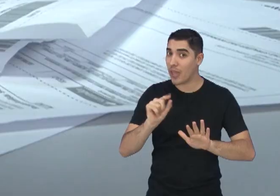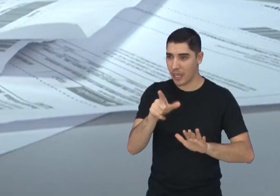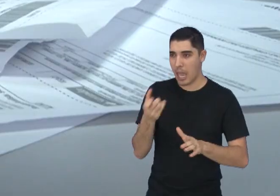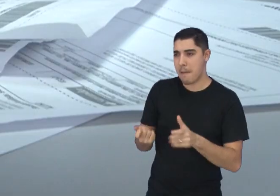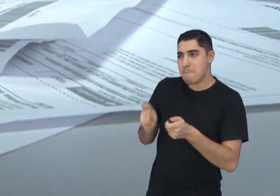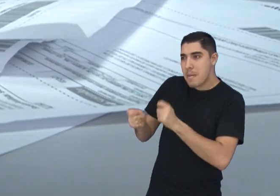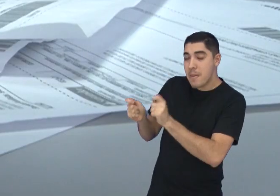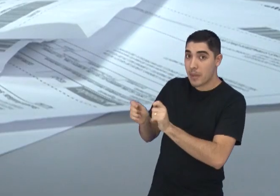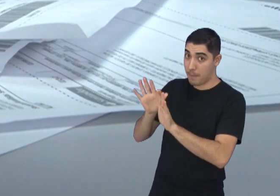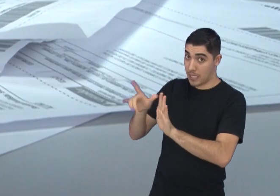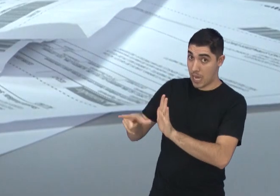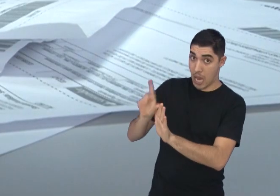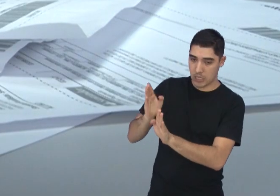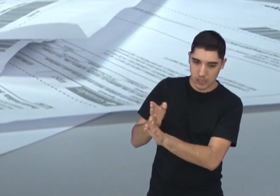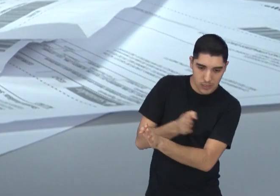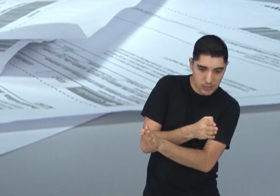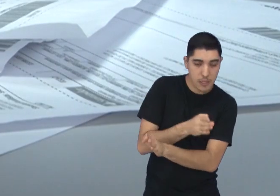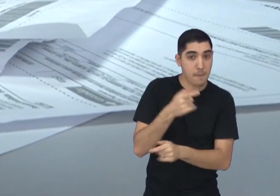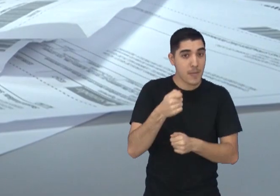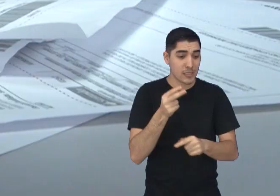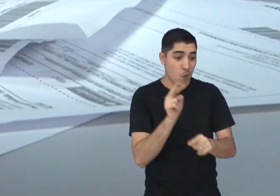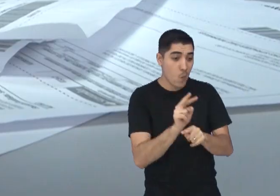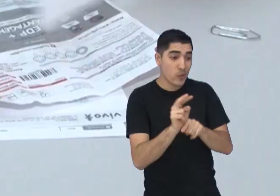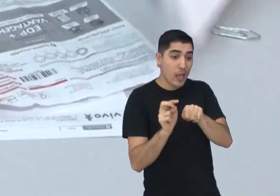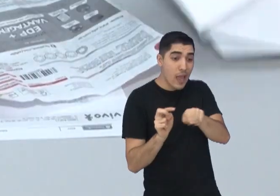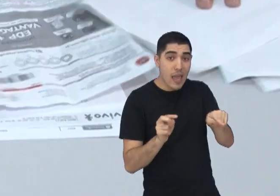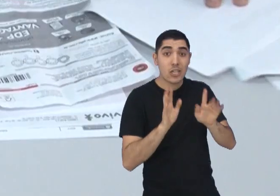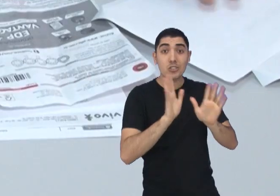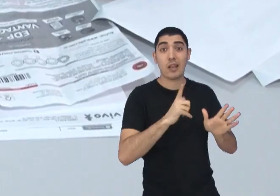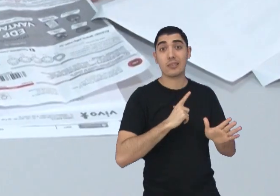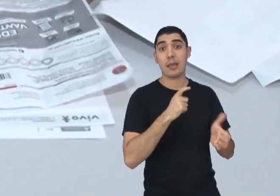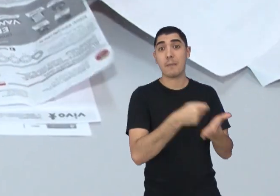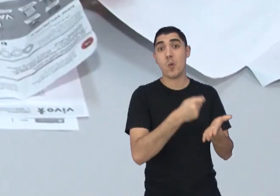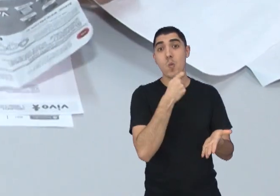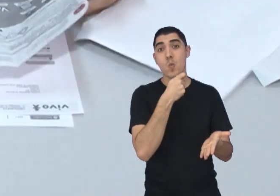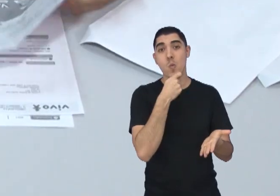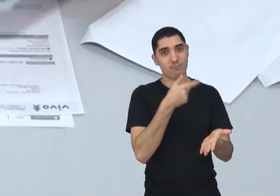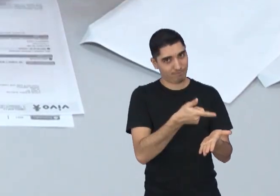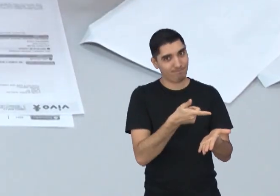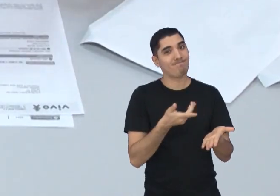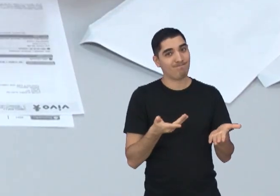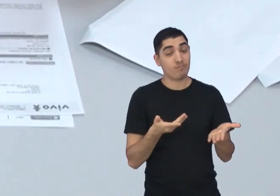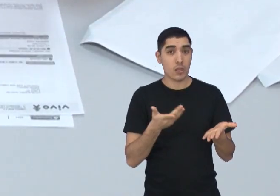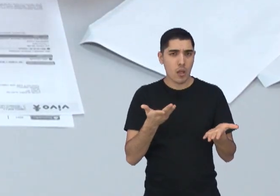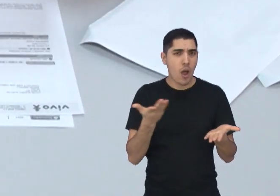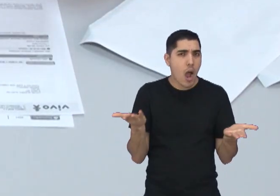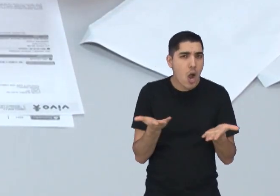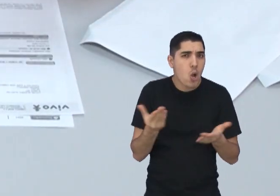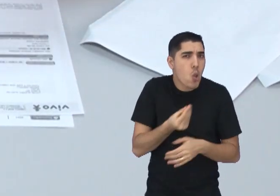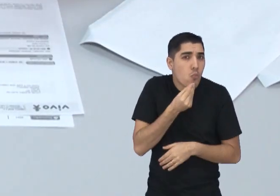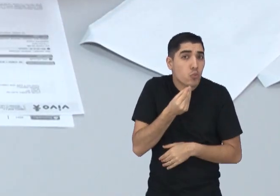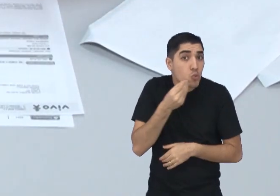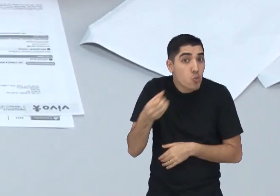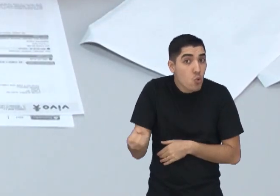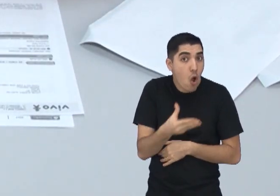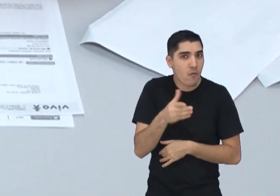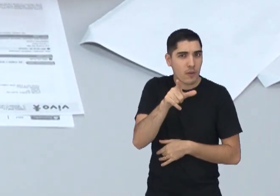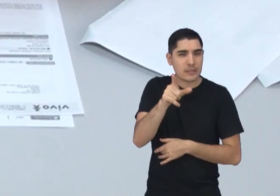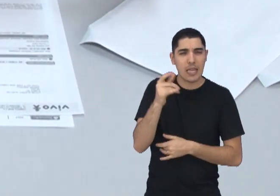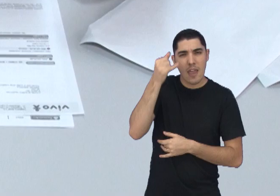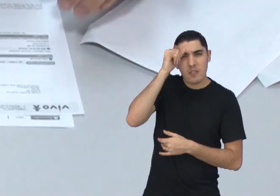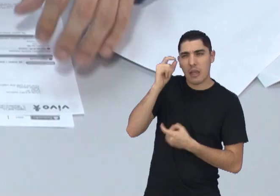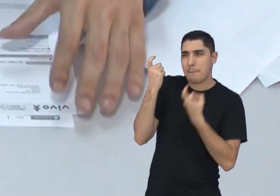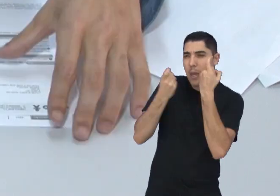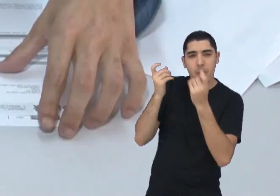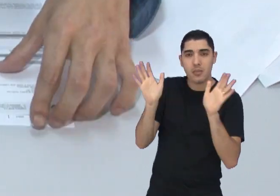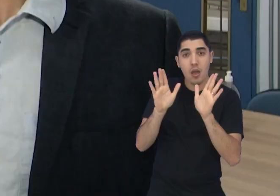contas, é preciso cuidar das que já existem. Uma boa alternativa para terminar o ano sem preocupação é